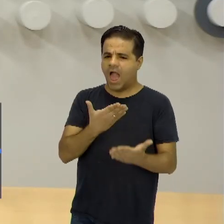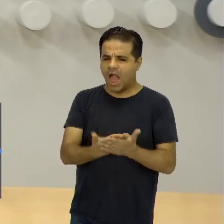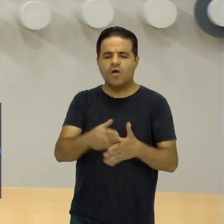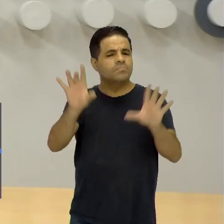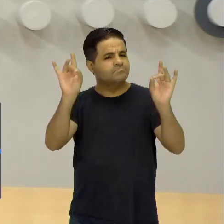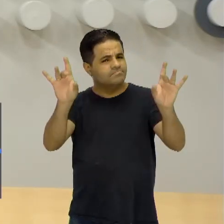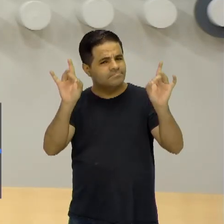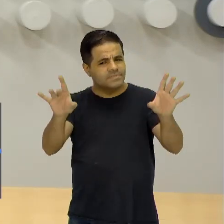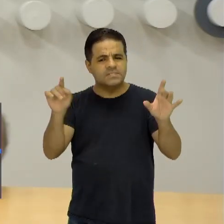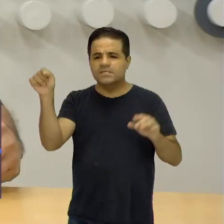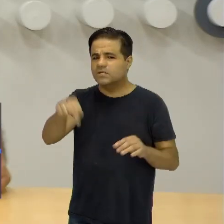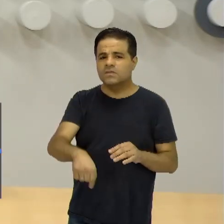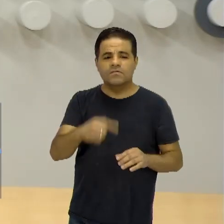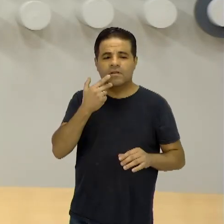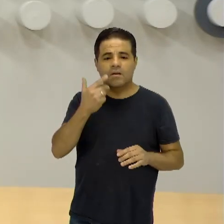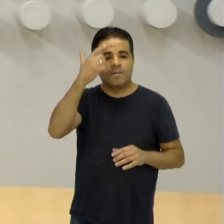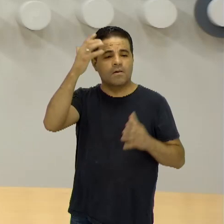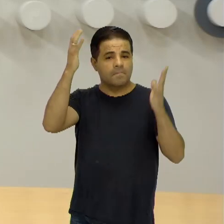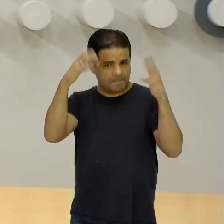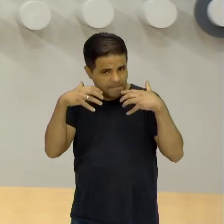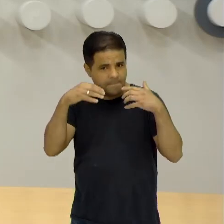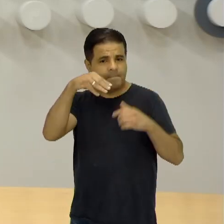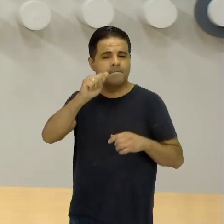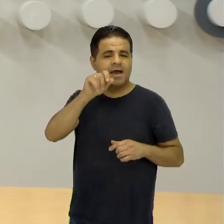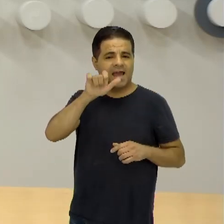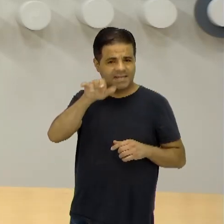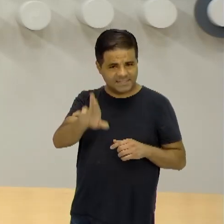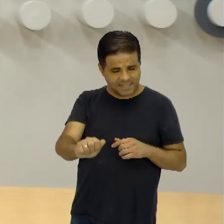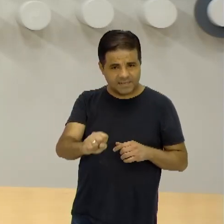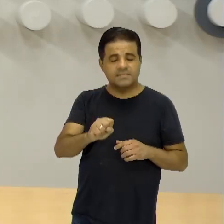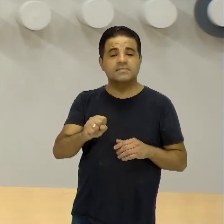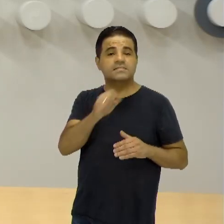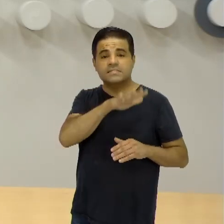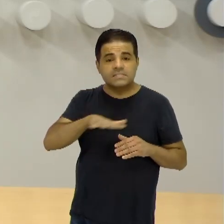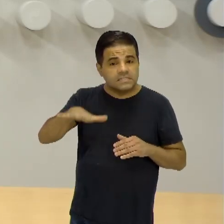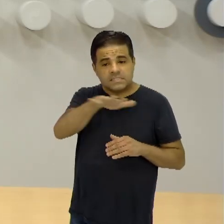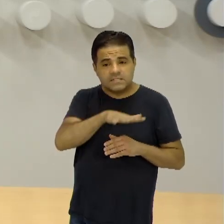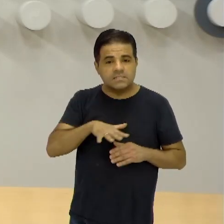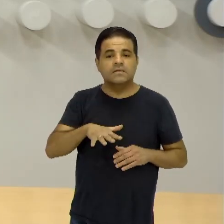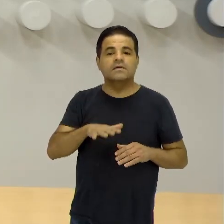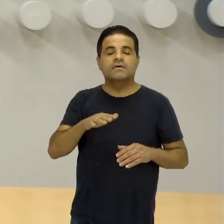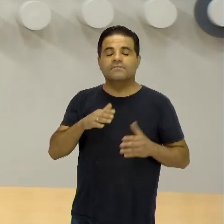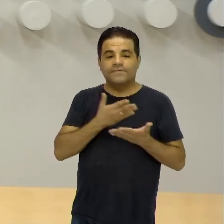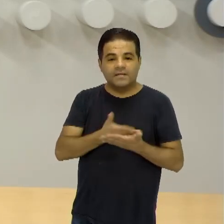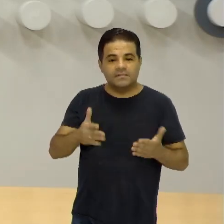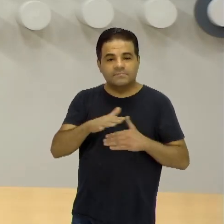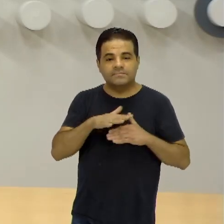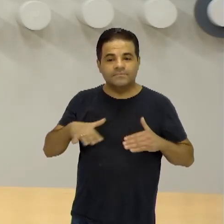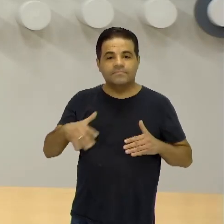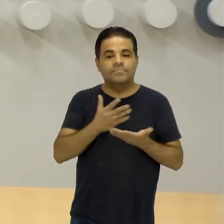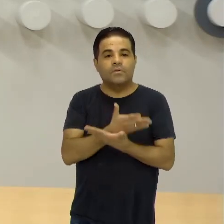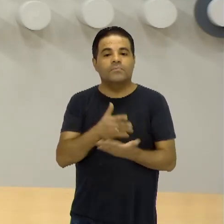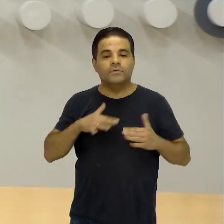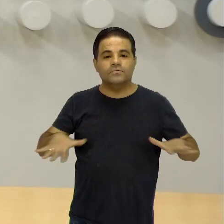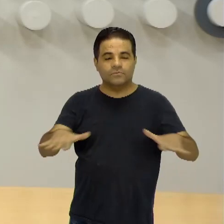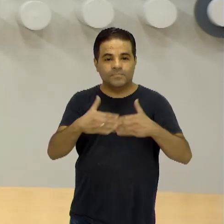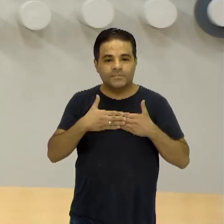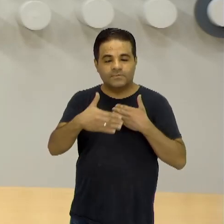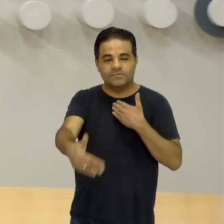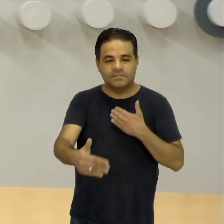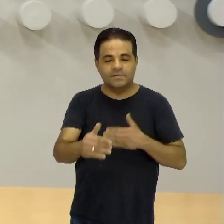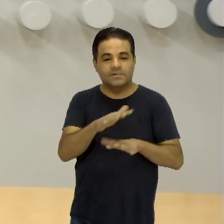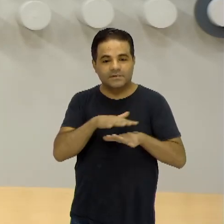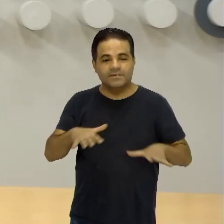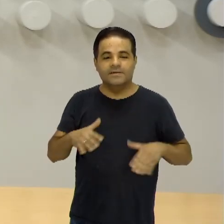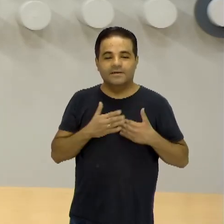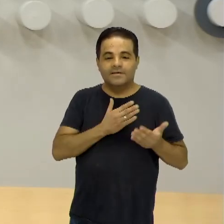estávamos falando de máscaras e falando de maneira muito legal, com muita propriedade. Eu sou o professor Mauro Marcel,